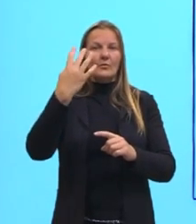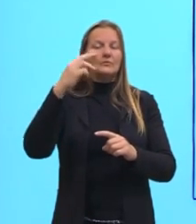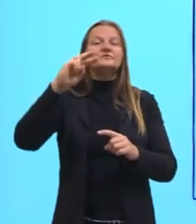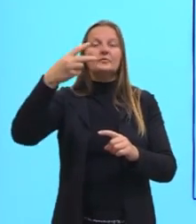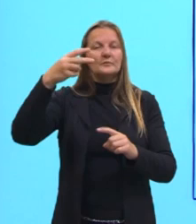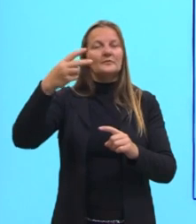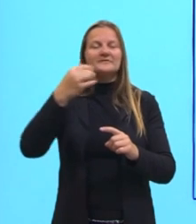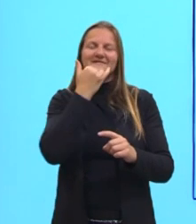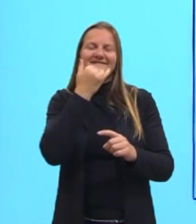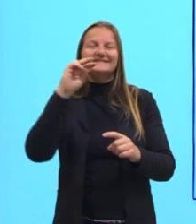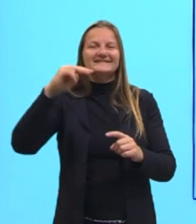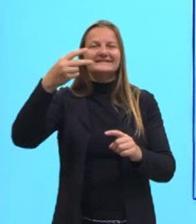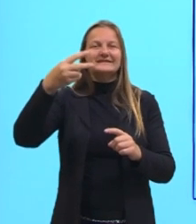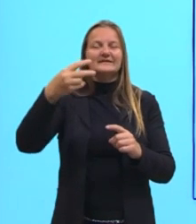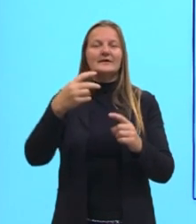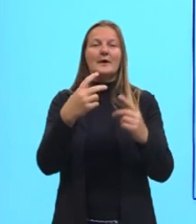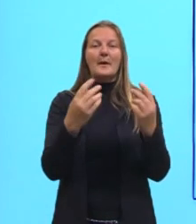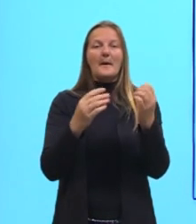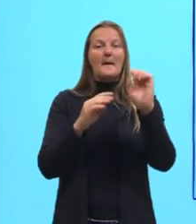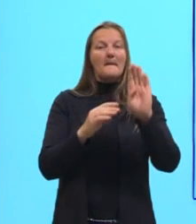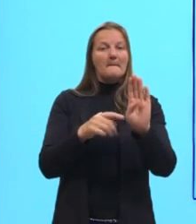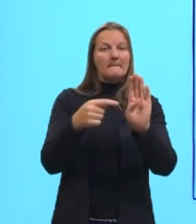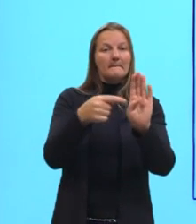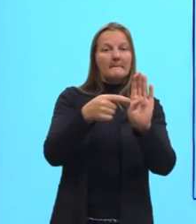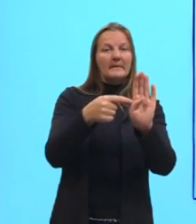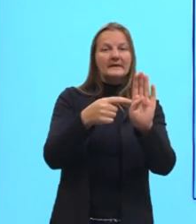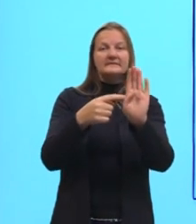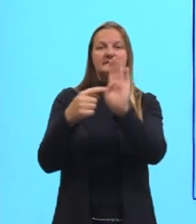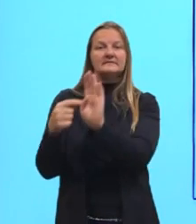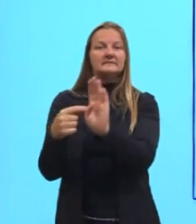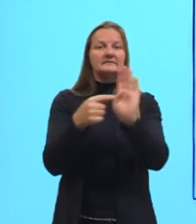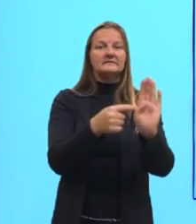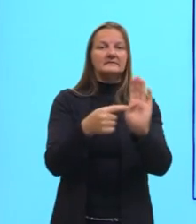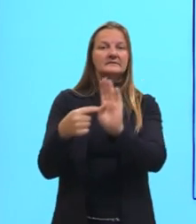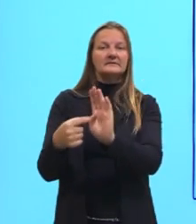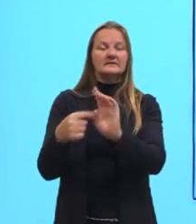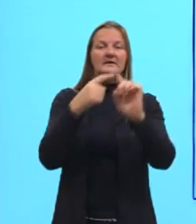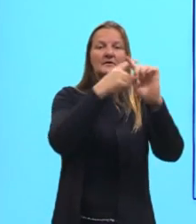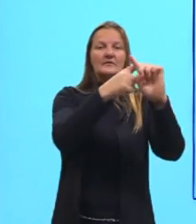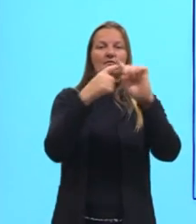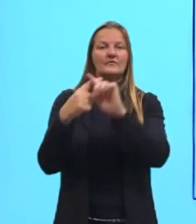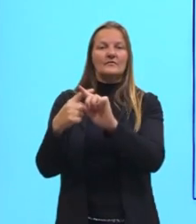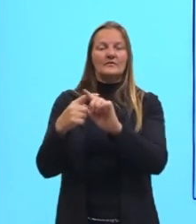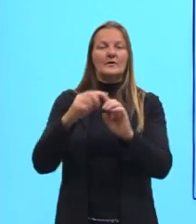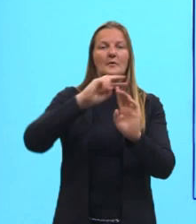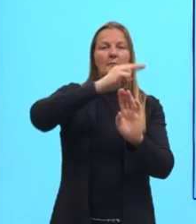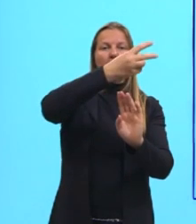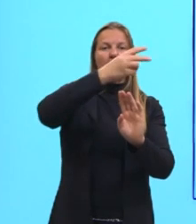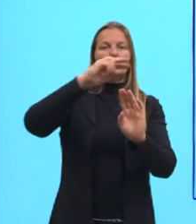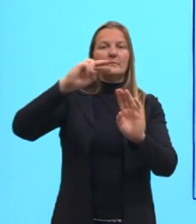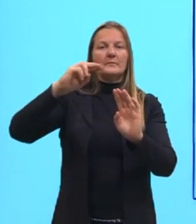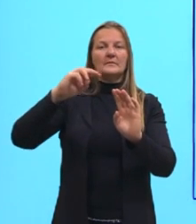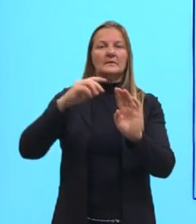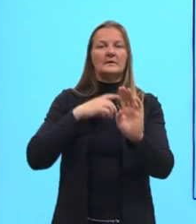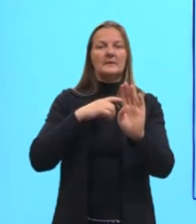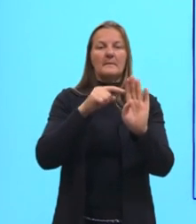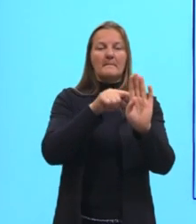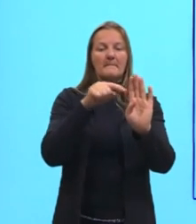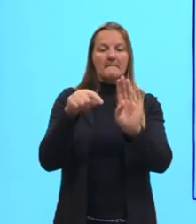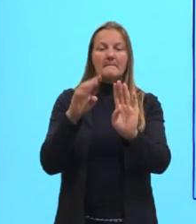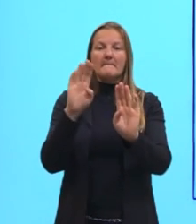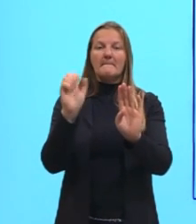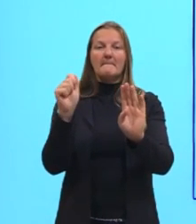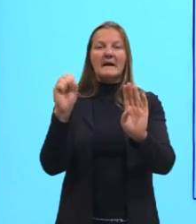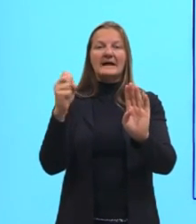A base é a mesma e nós temos uma multiplicação entre potências de mesma base